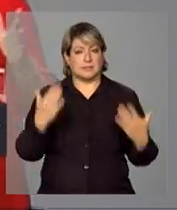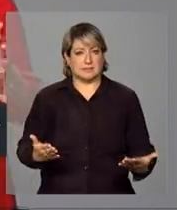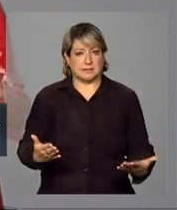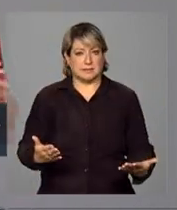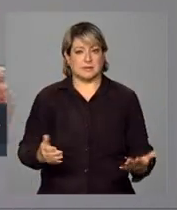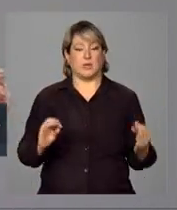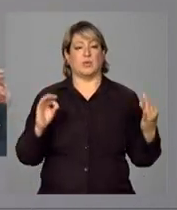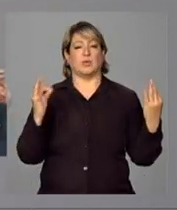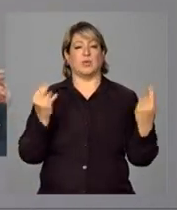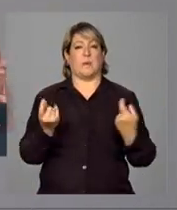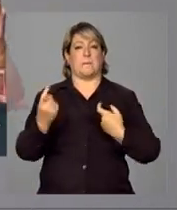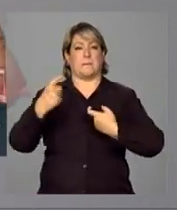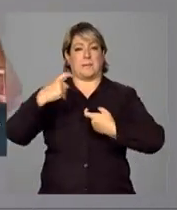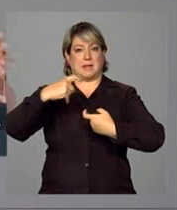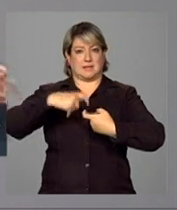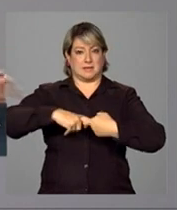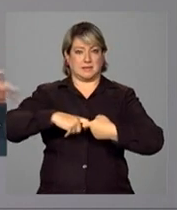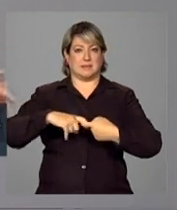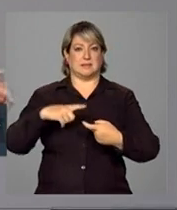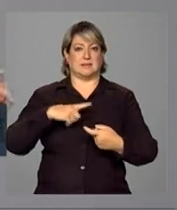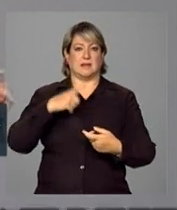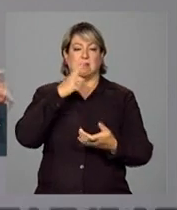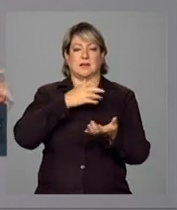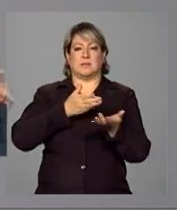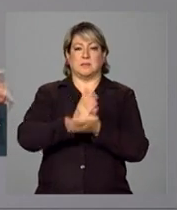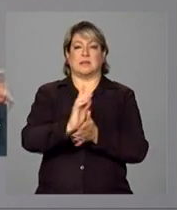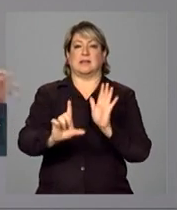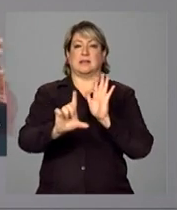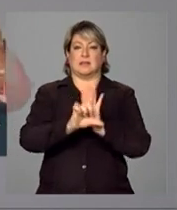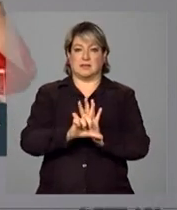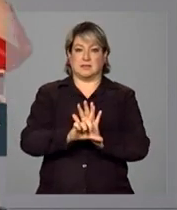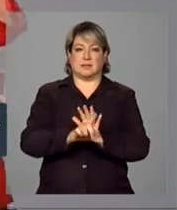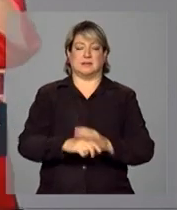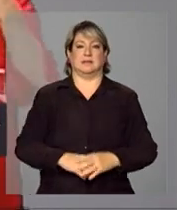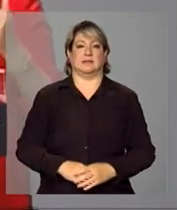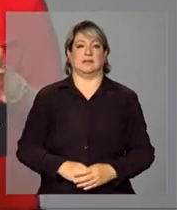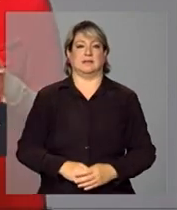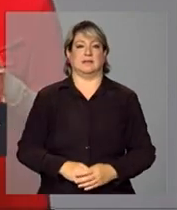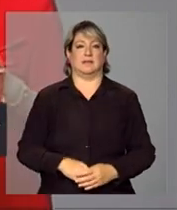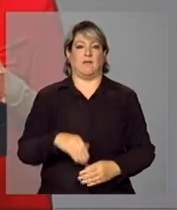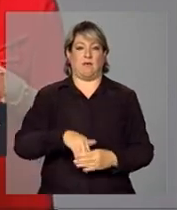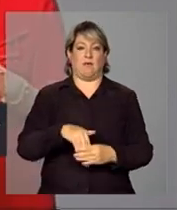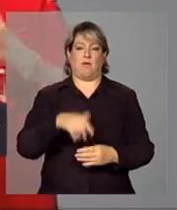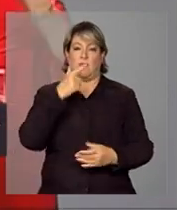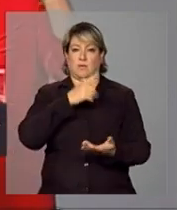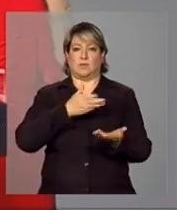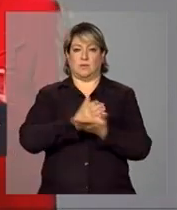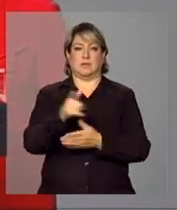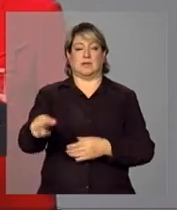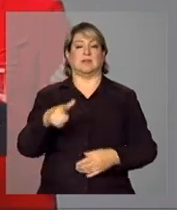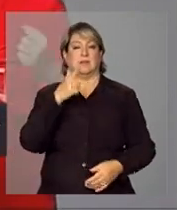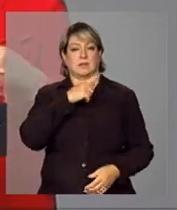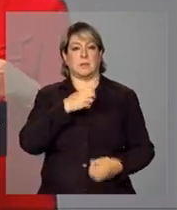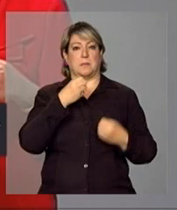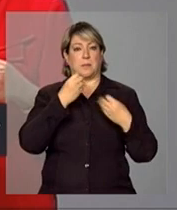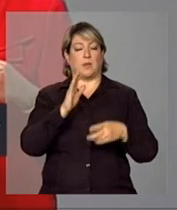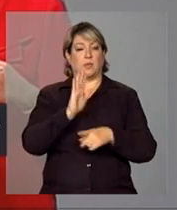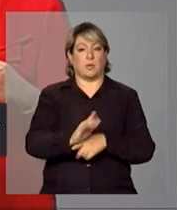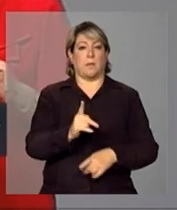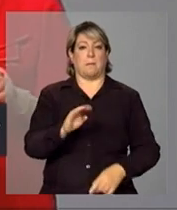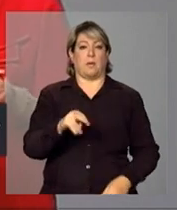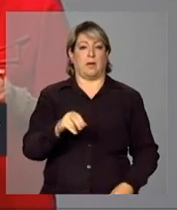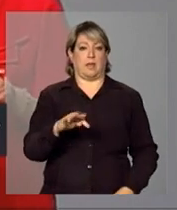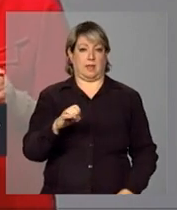por toda a parceria ao aprovar a legislação que dá sustentação tanto ao